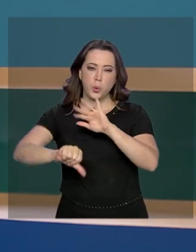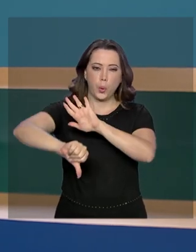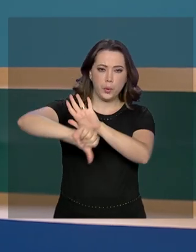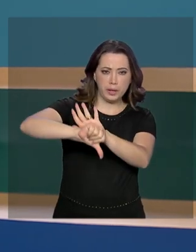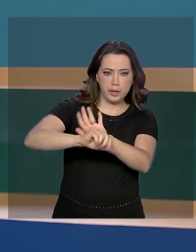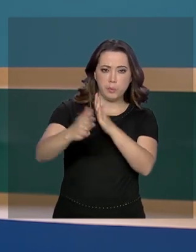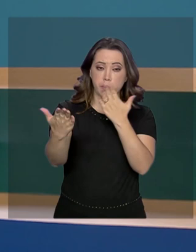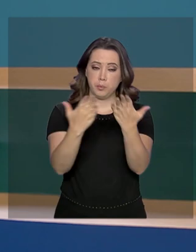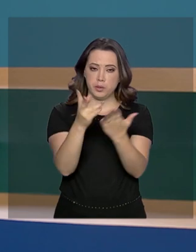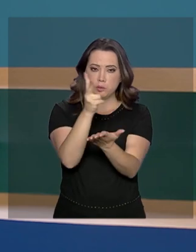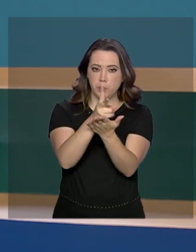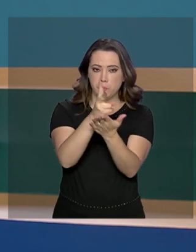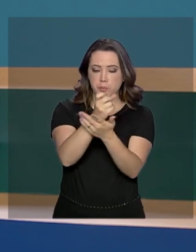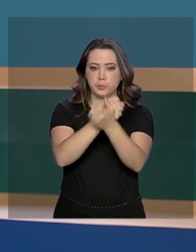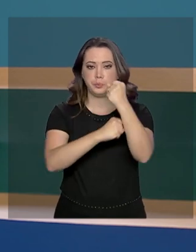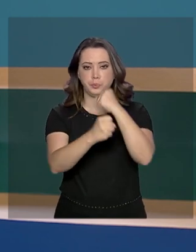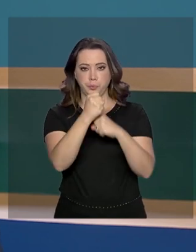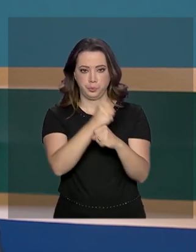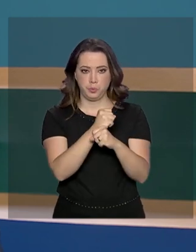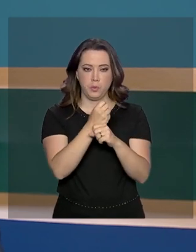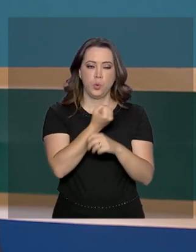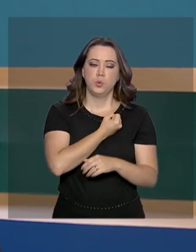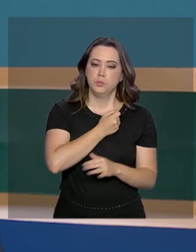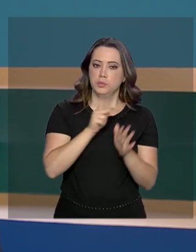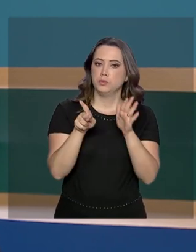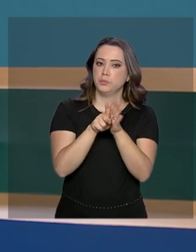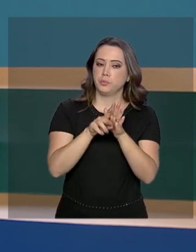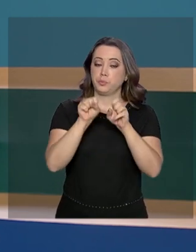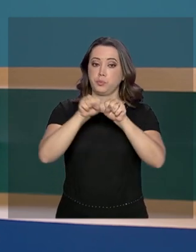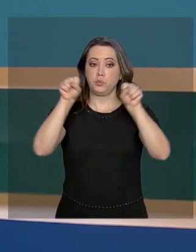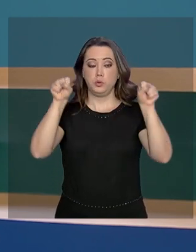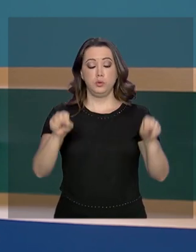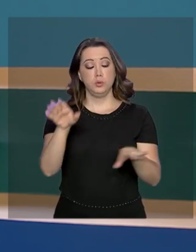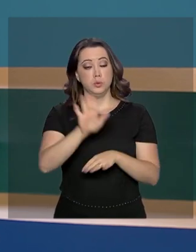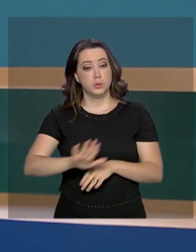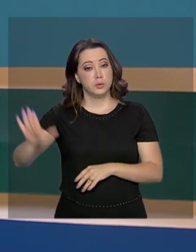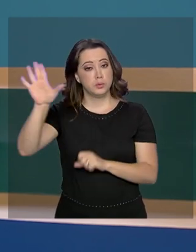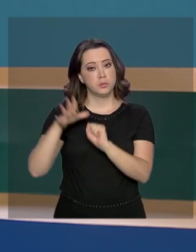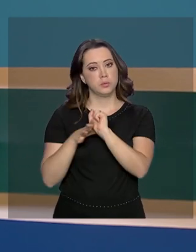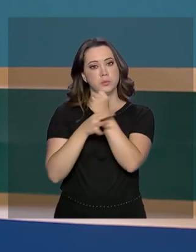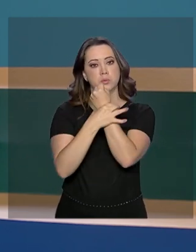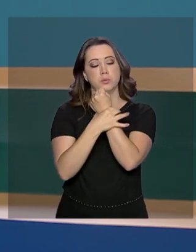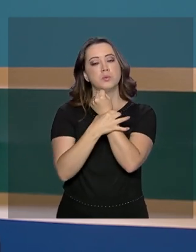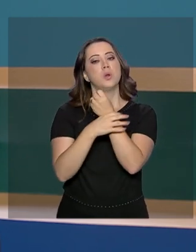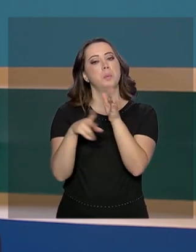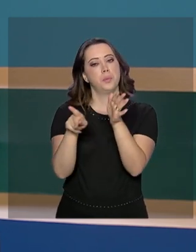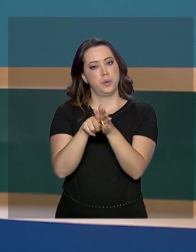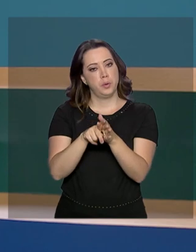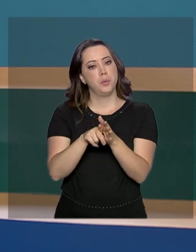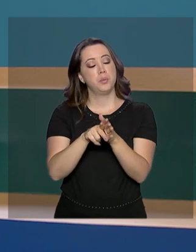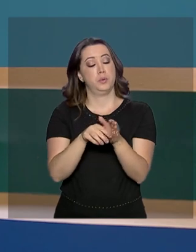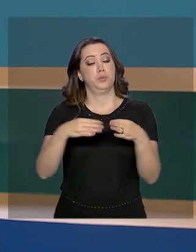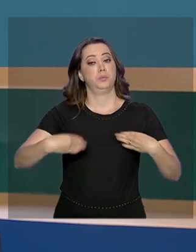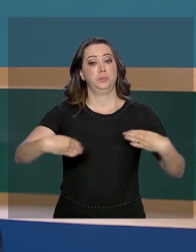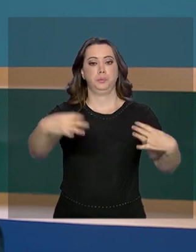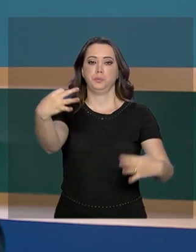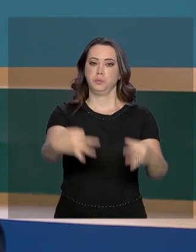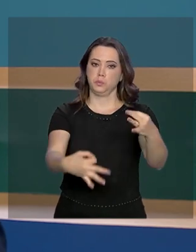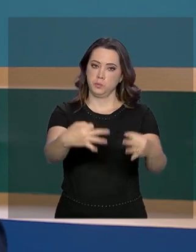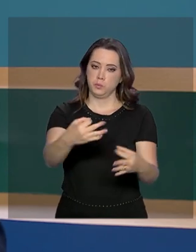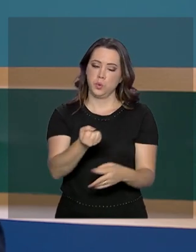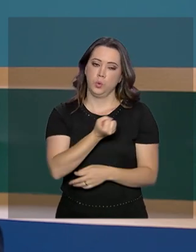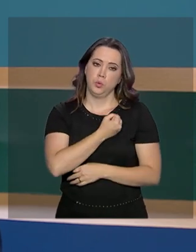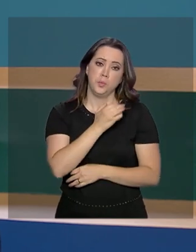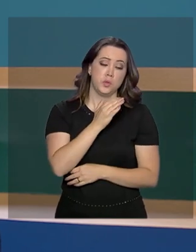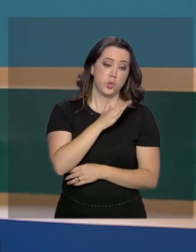ao mesmo período do ano passado. Os dados são do Sistema Nacional de Segurança Pública, do Ministério da Justiça. O número de